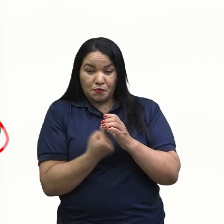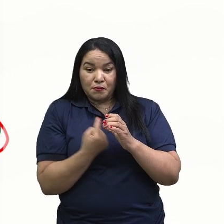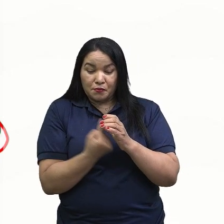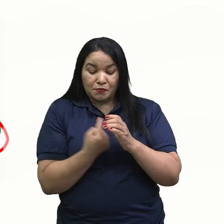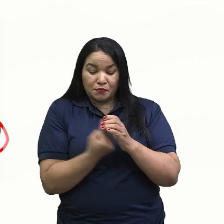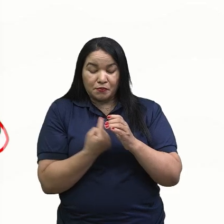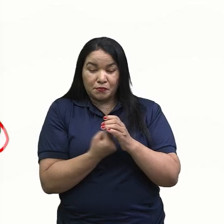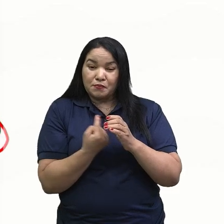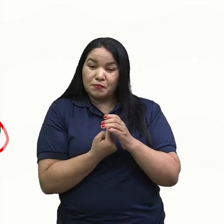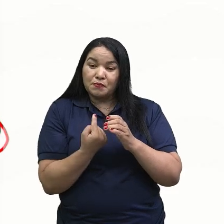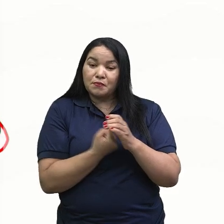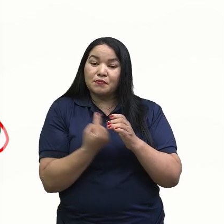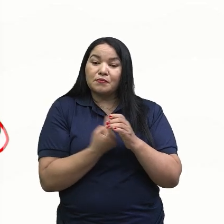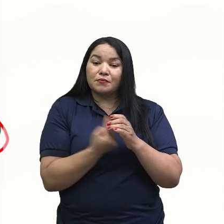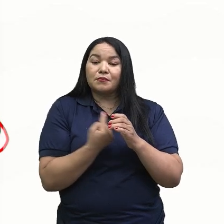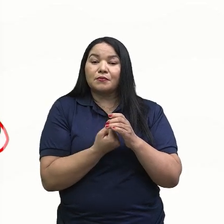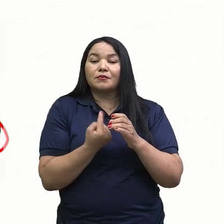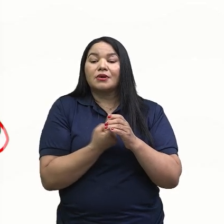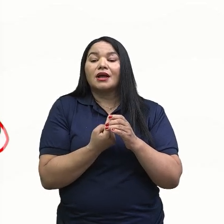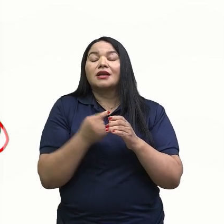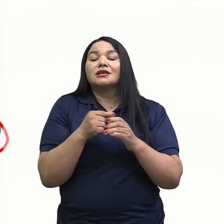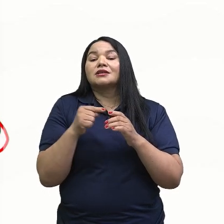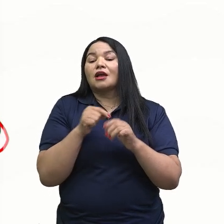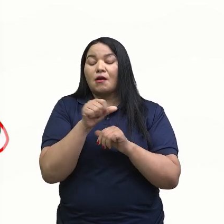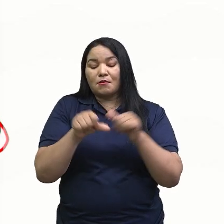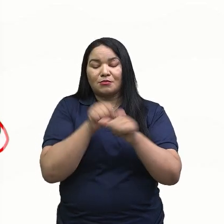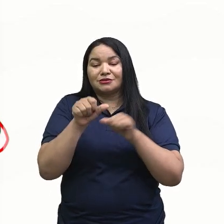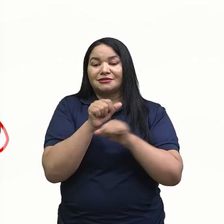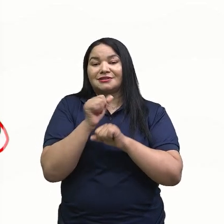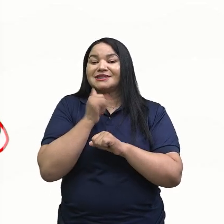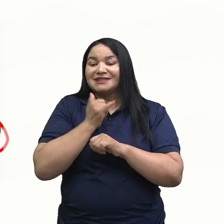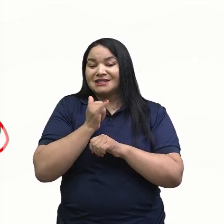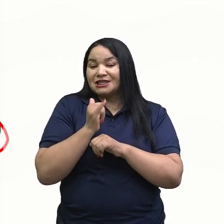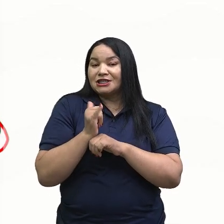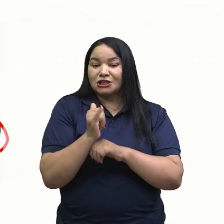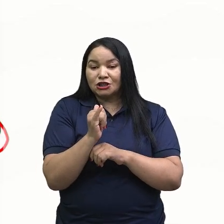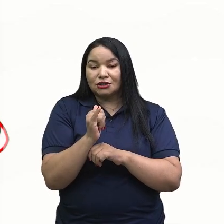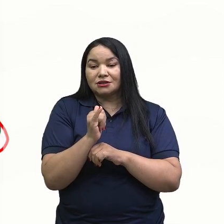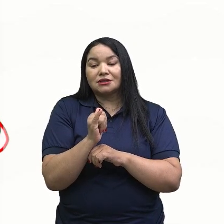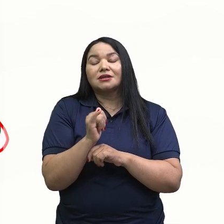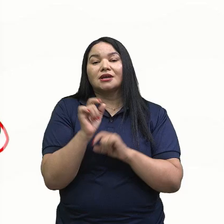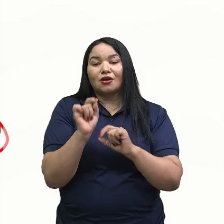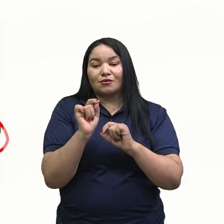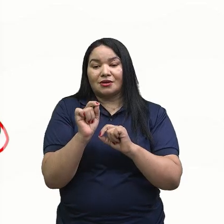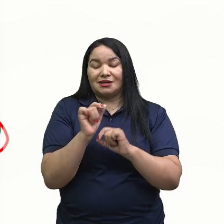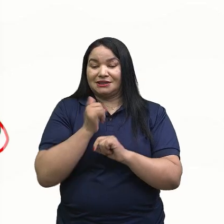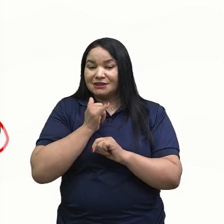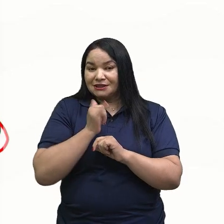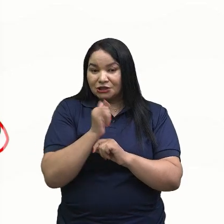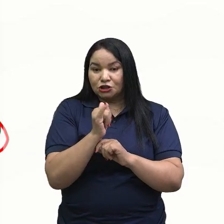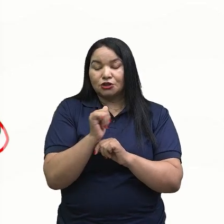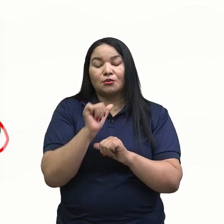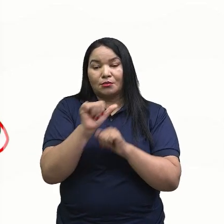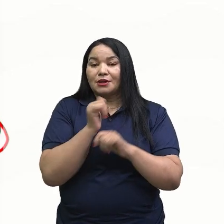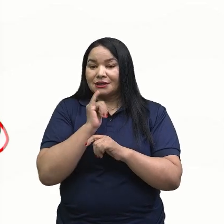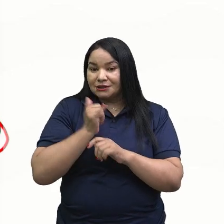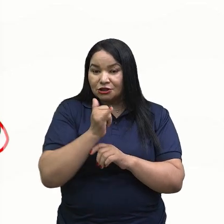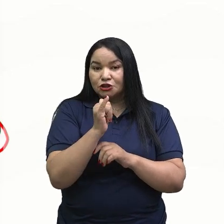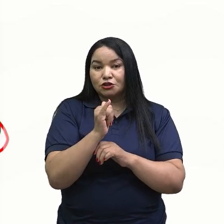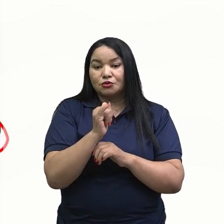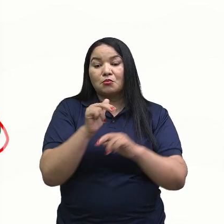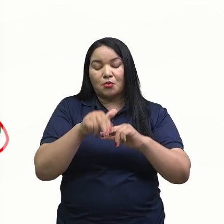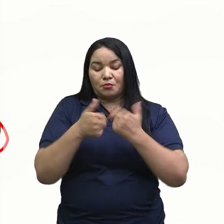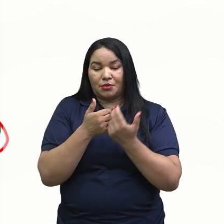essa turbina vai transformar essa energia em energia elétrica através de um